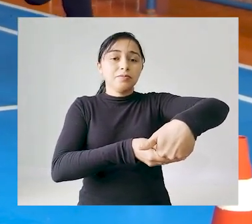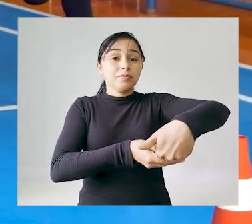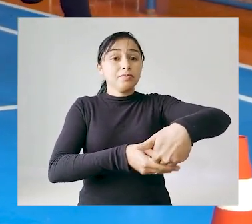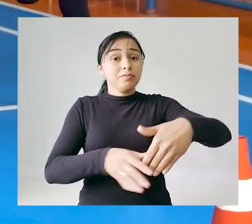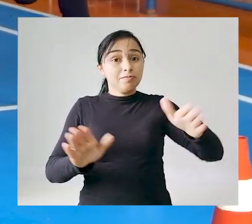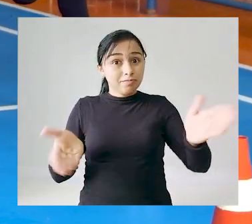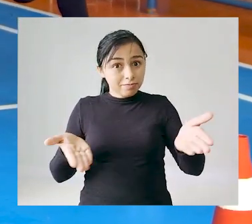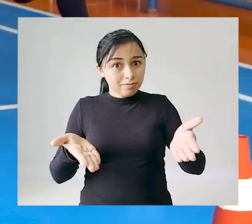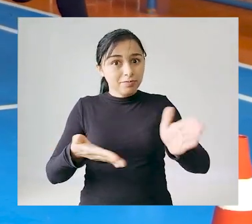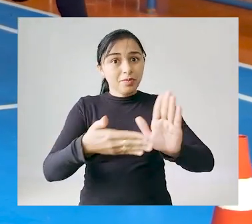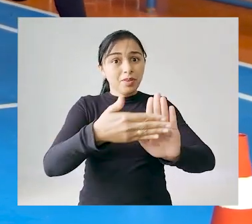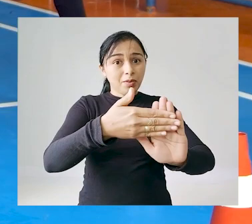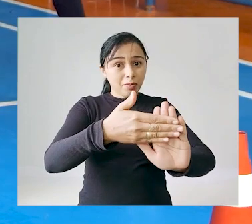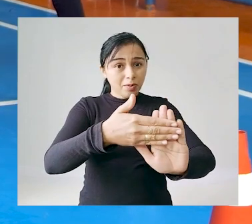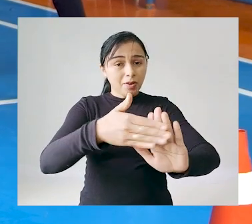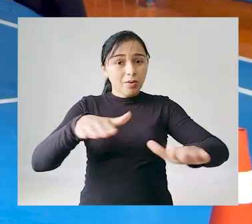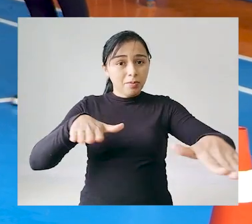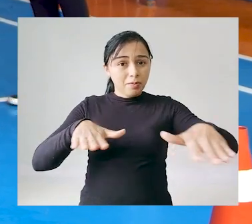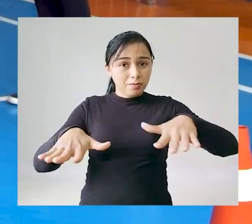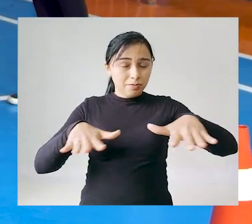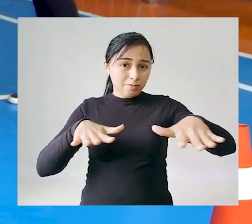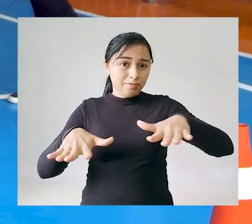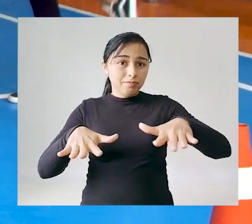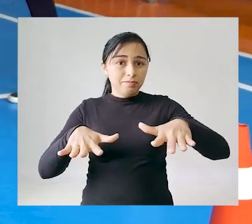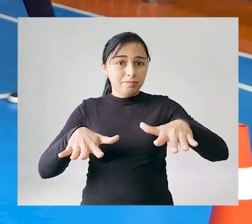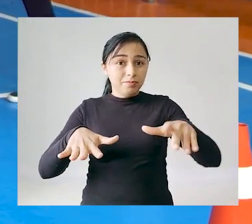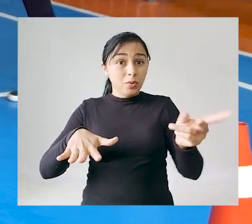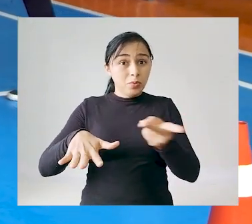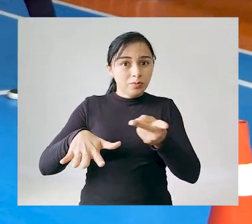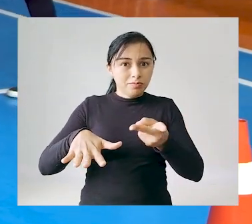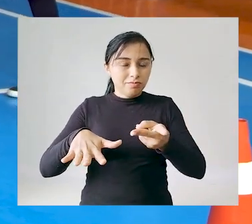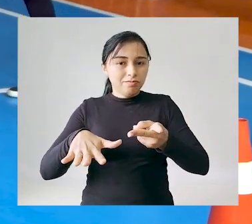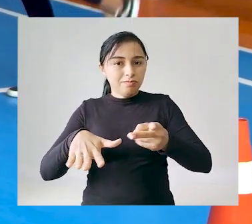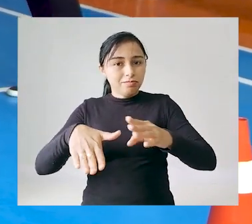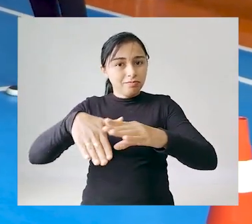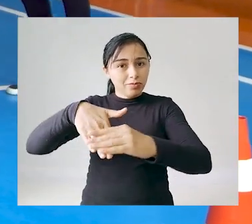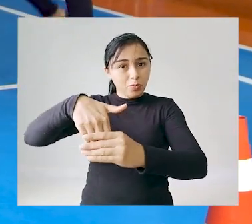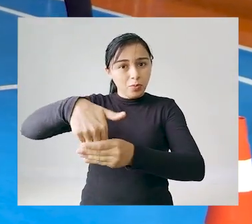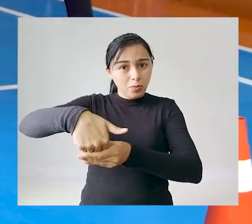Agora vamos alongar em movimento. Como é que faz isso, professor? 1,